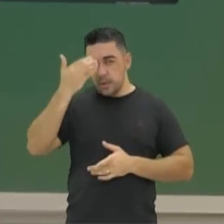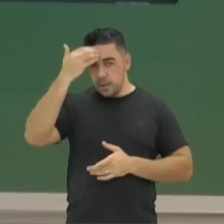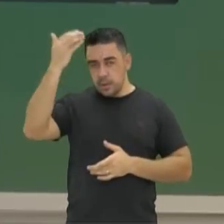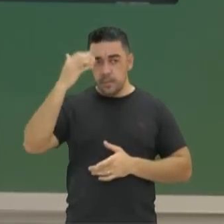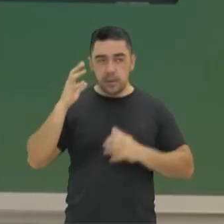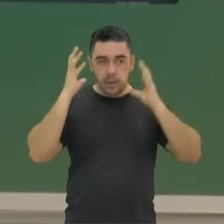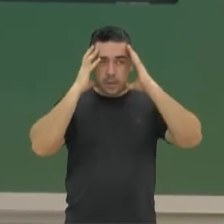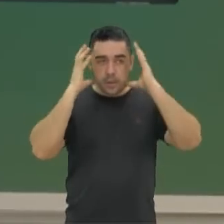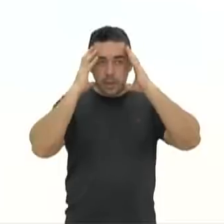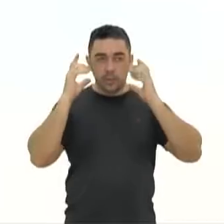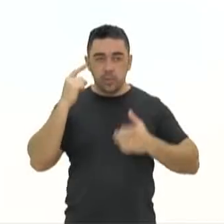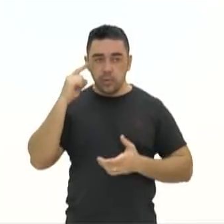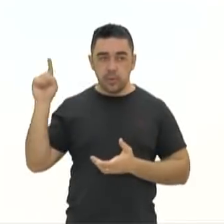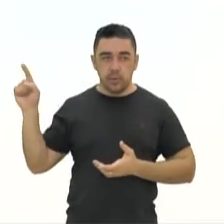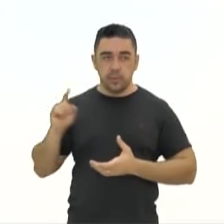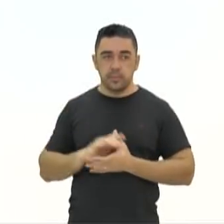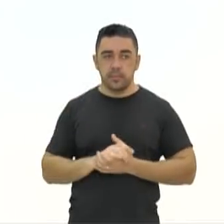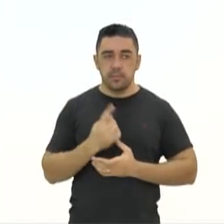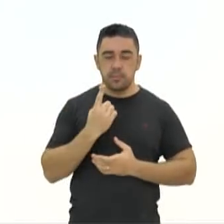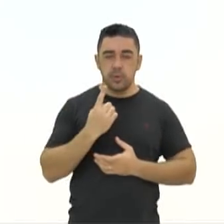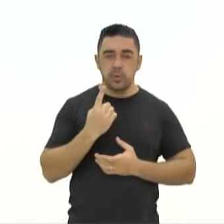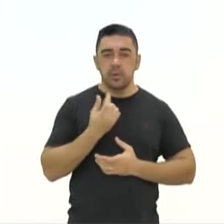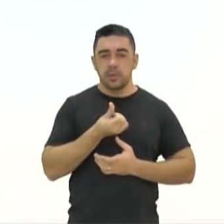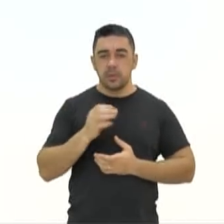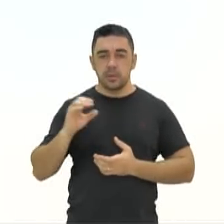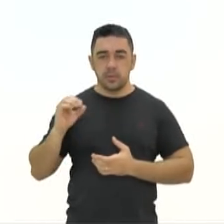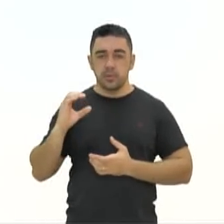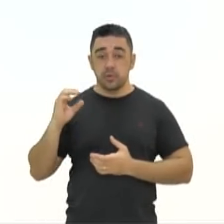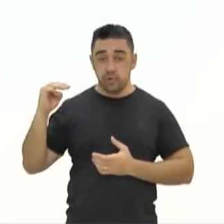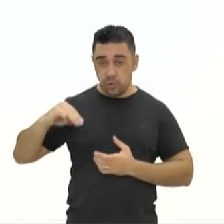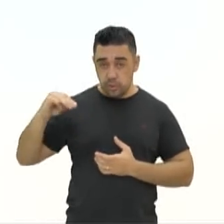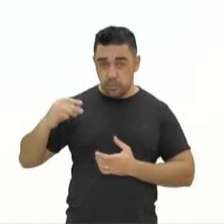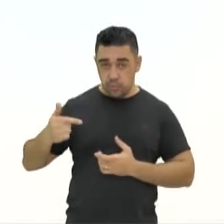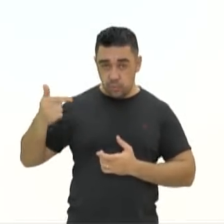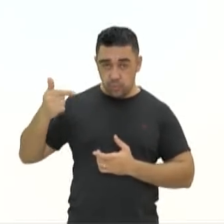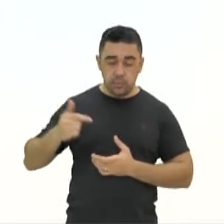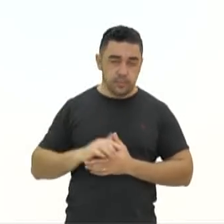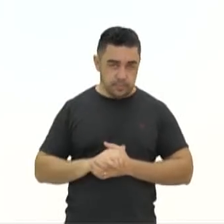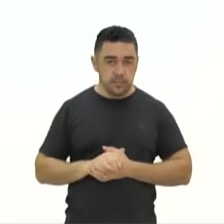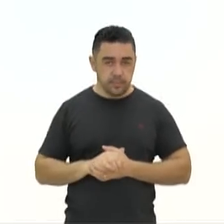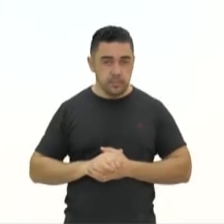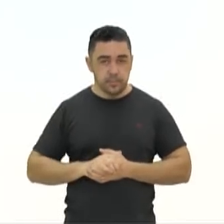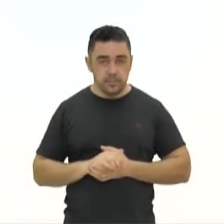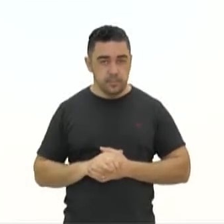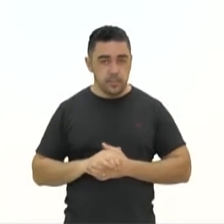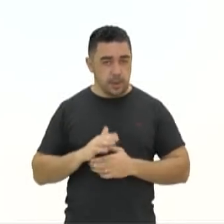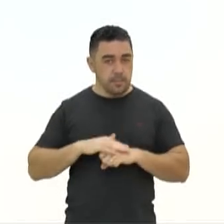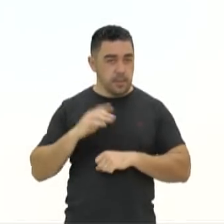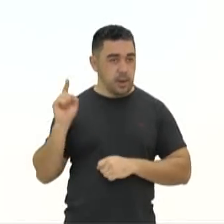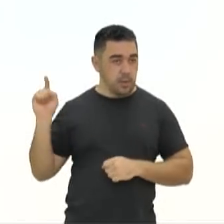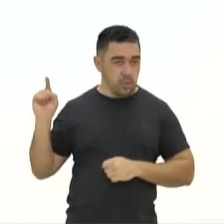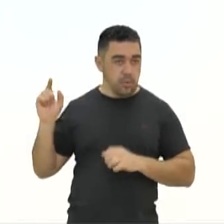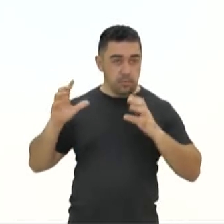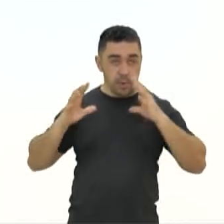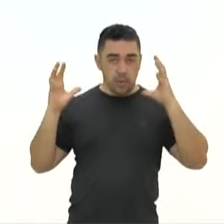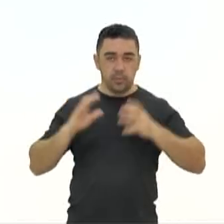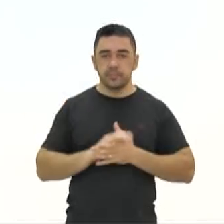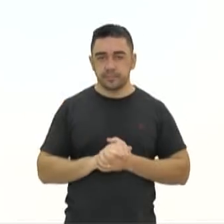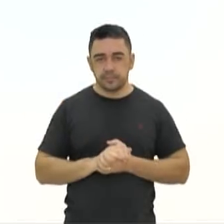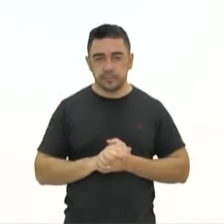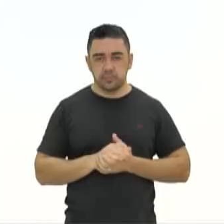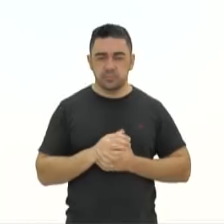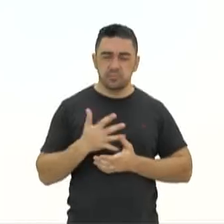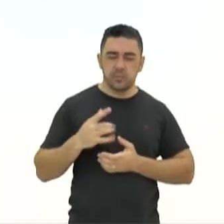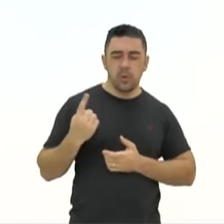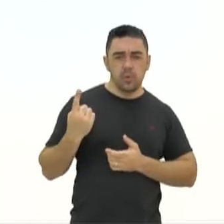craniano, olha o tamanho, 1.600 centímetros cúbicos, é maior do que o nosso crânio, é bem grande, né?